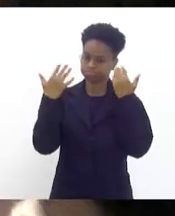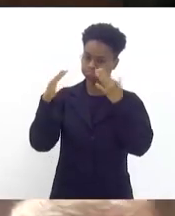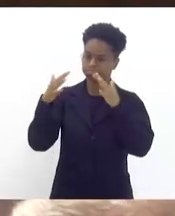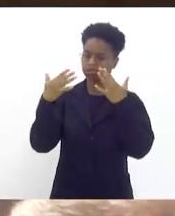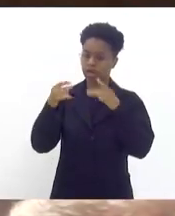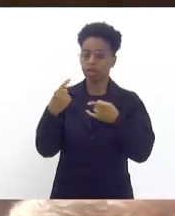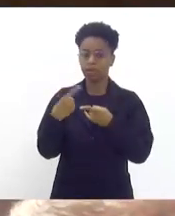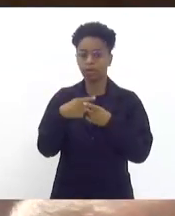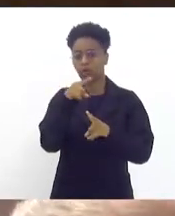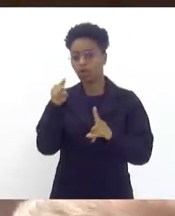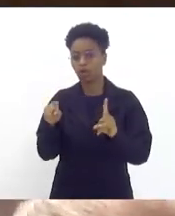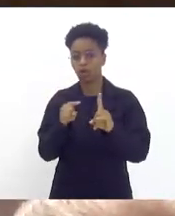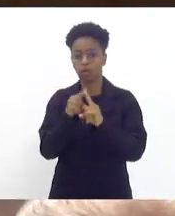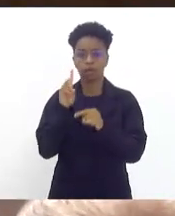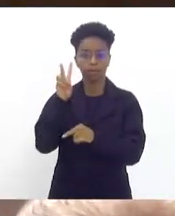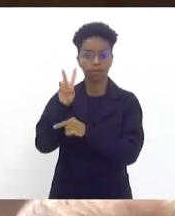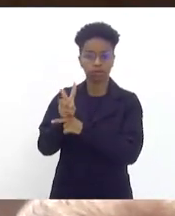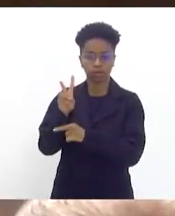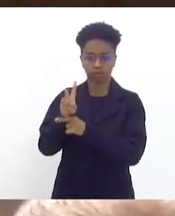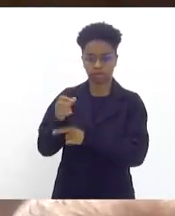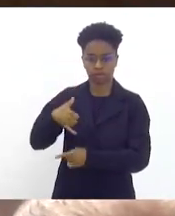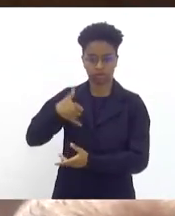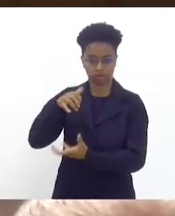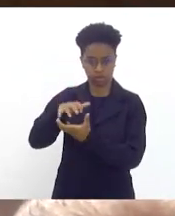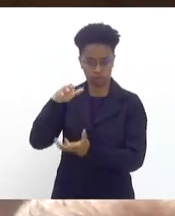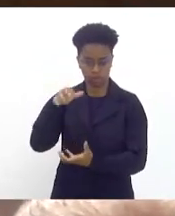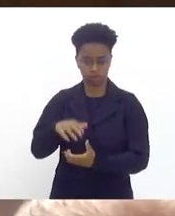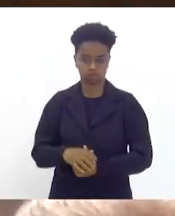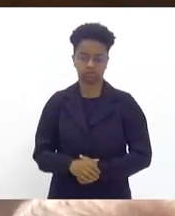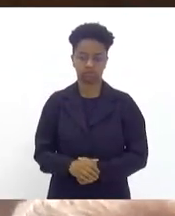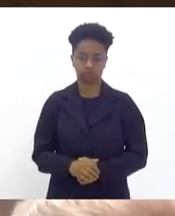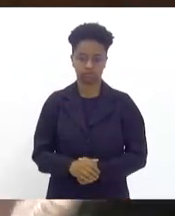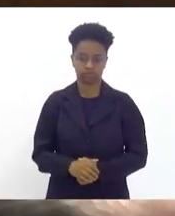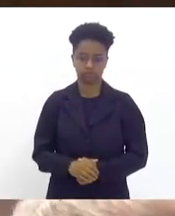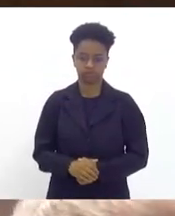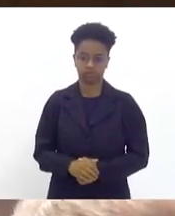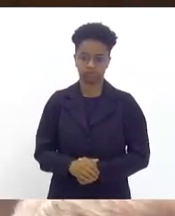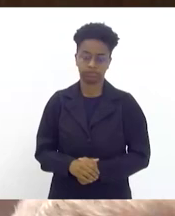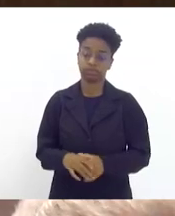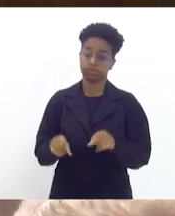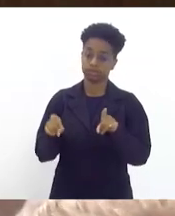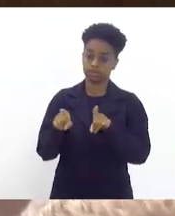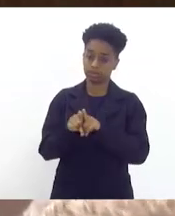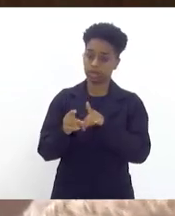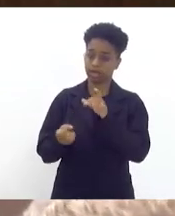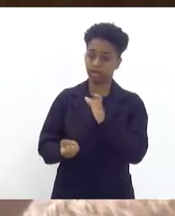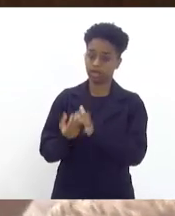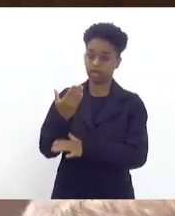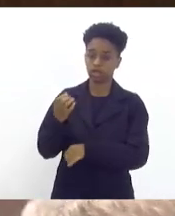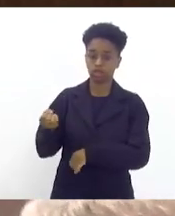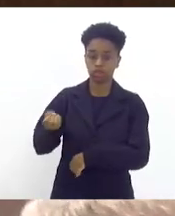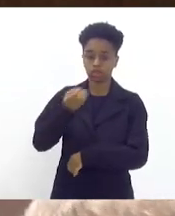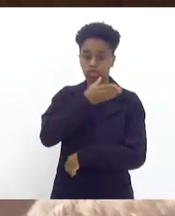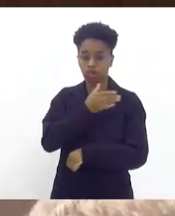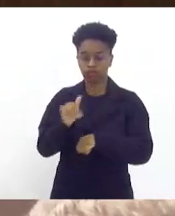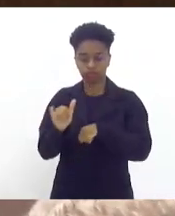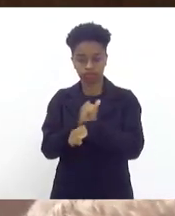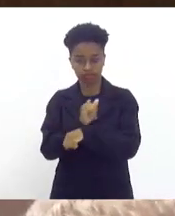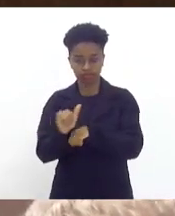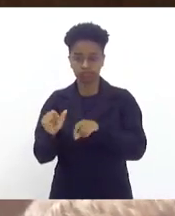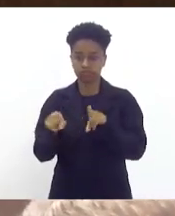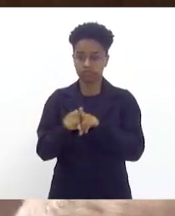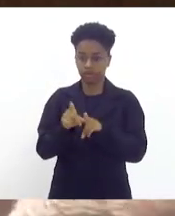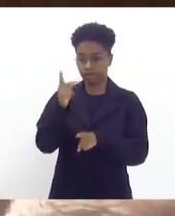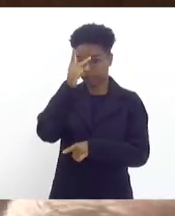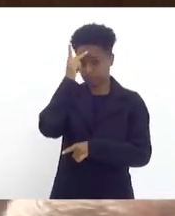porque Visa proteção dos nossos idosos para além não é de criar um novo mecanismo para aqueles que também não